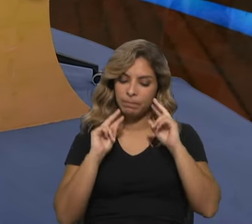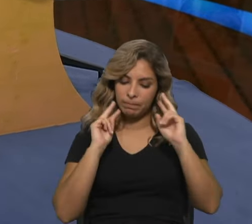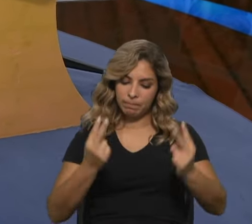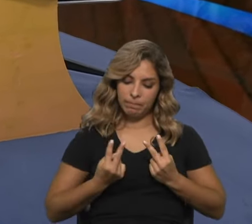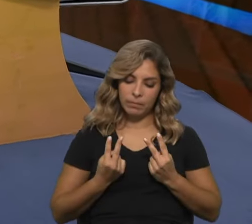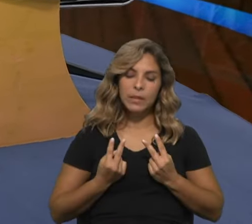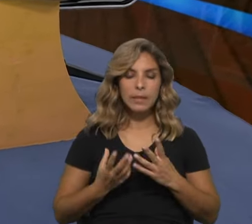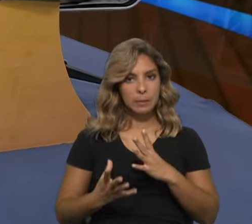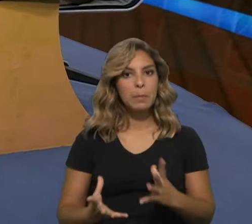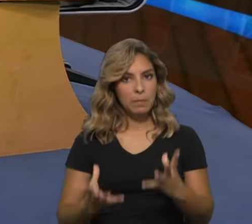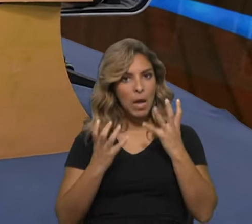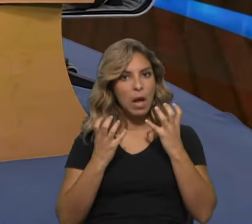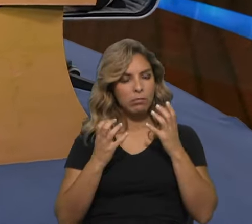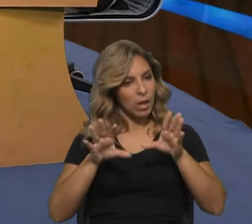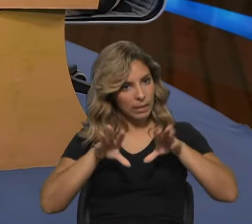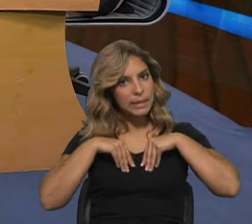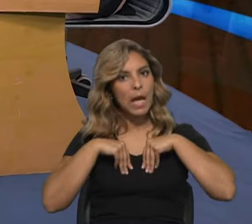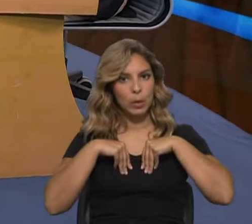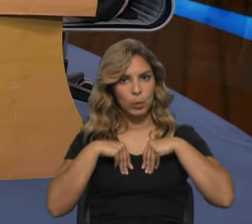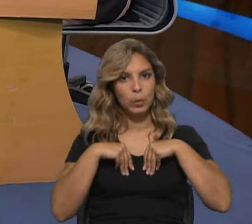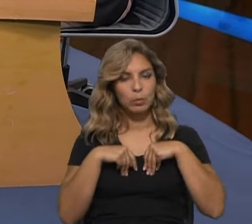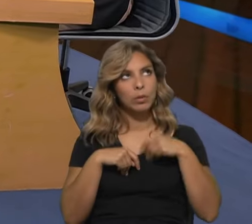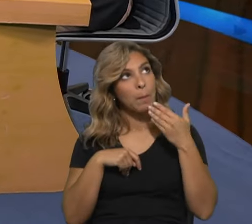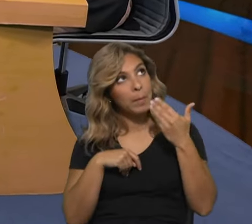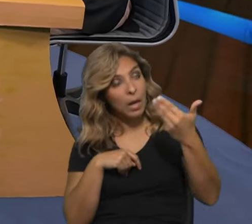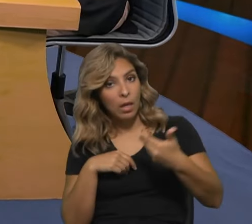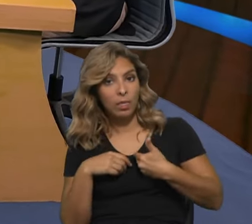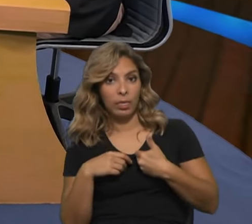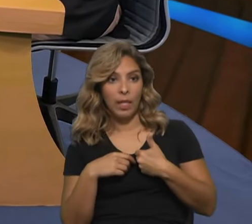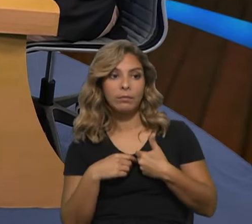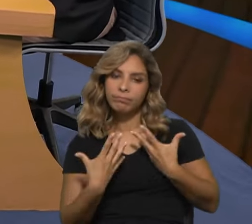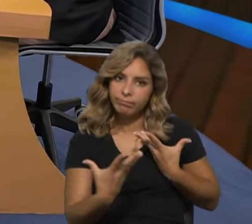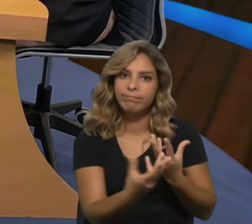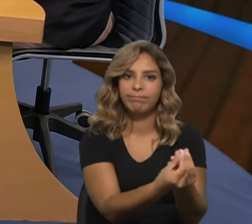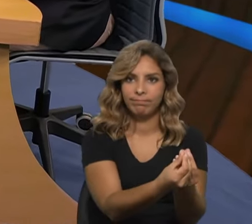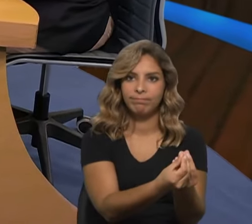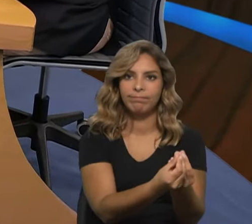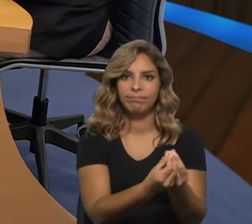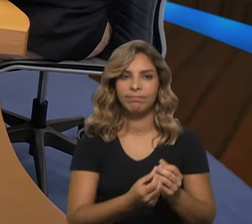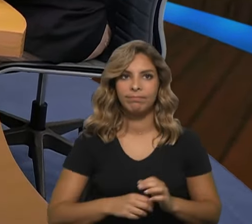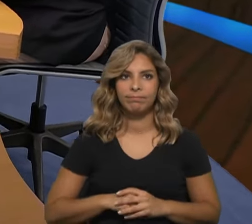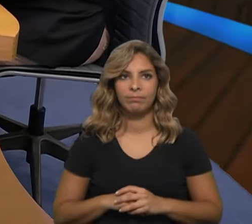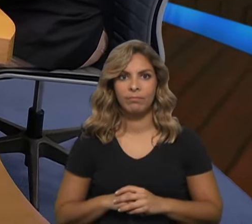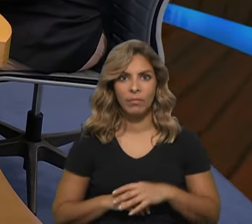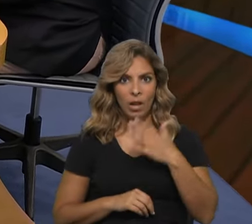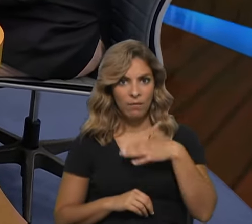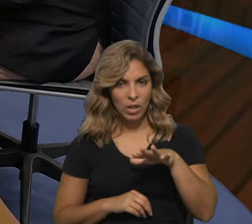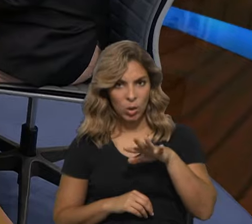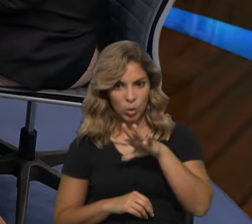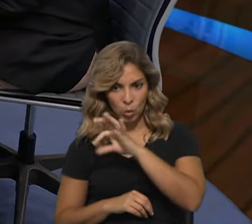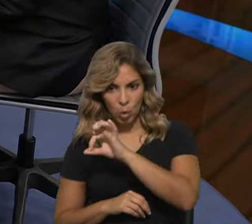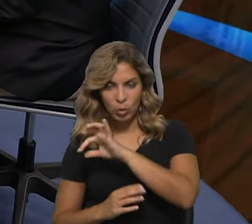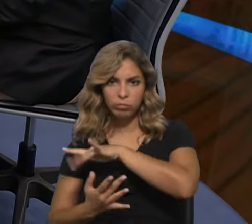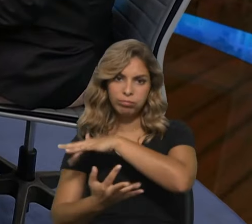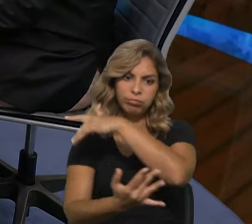querer e aceitar o que lhe é pedido. Pelo que sei, dos 18 aos 50 anos, não